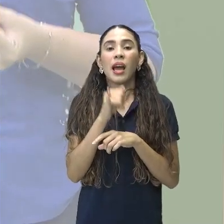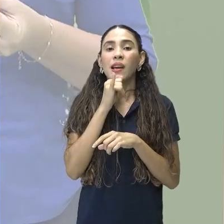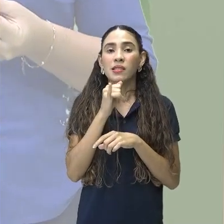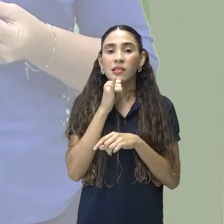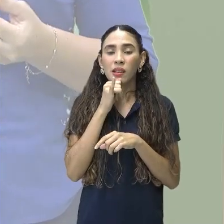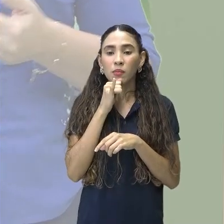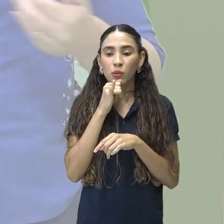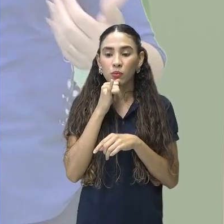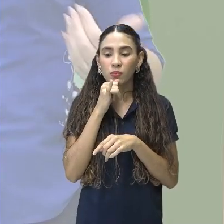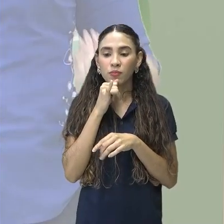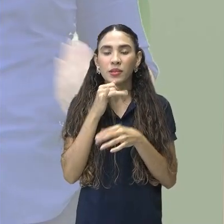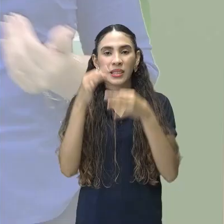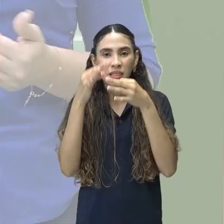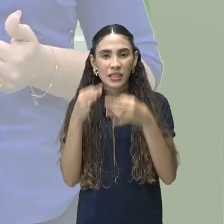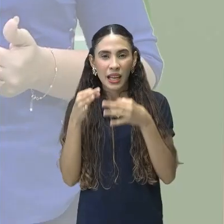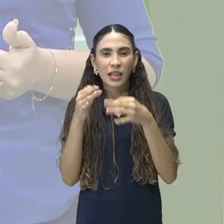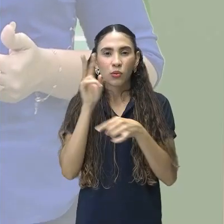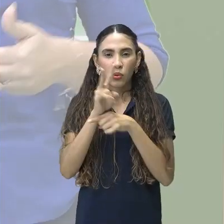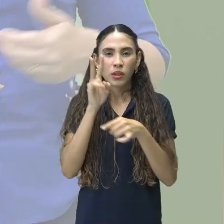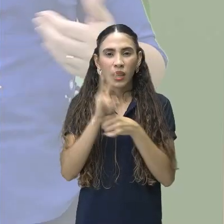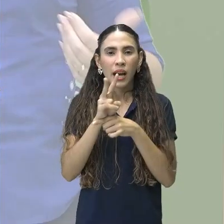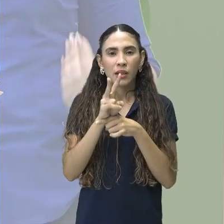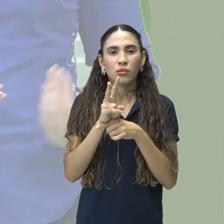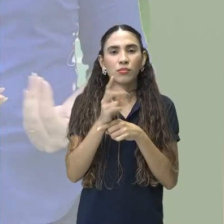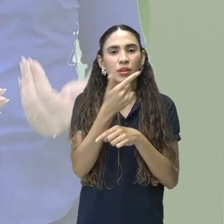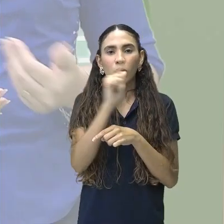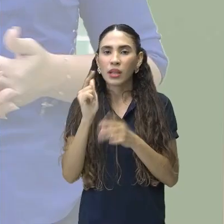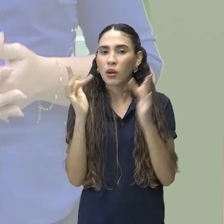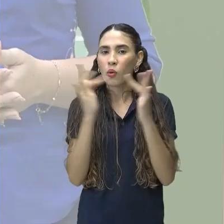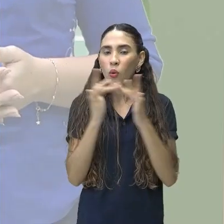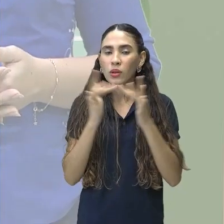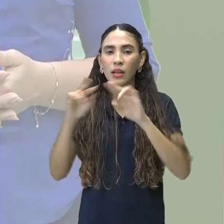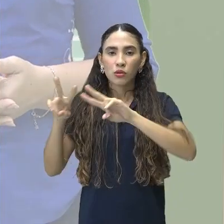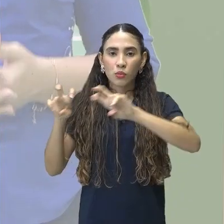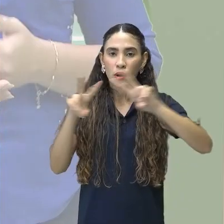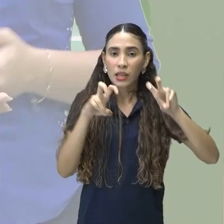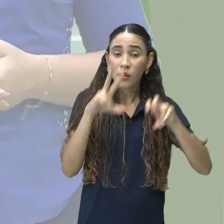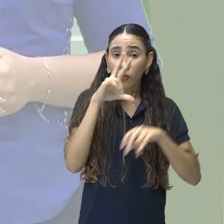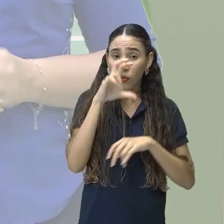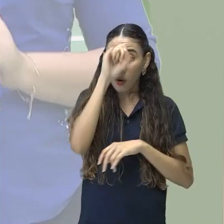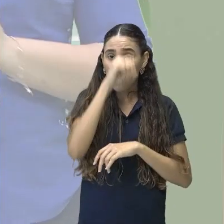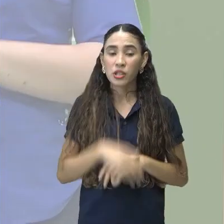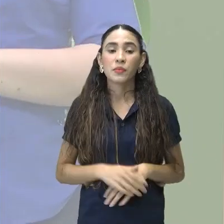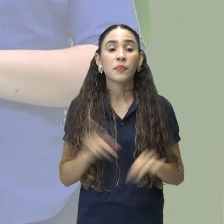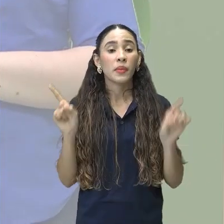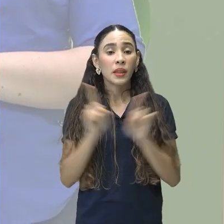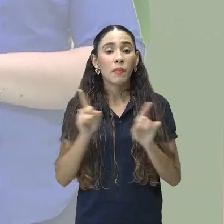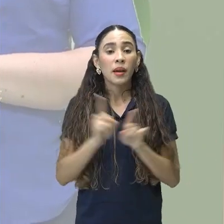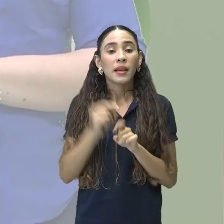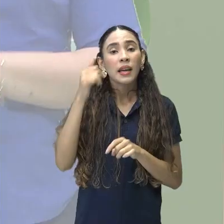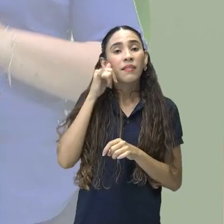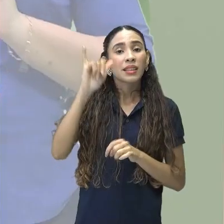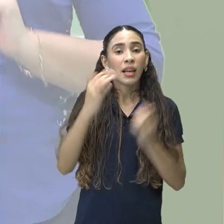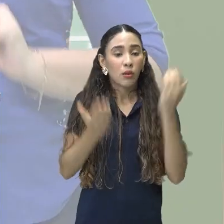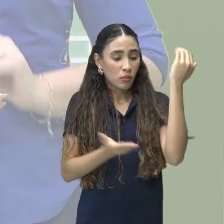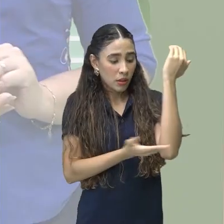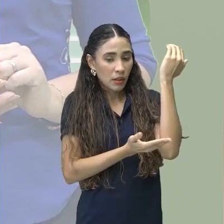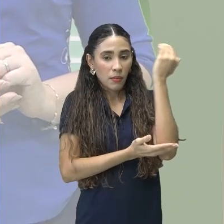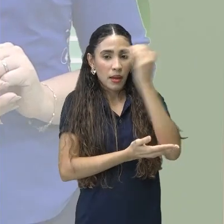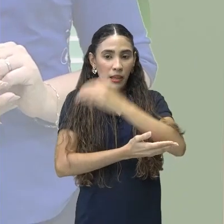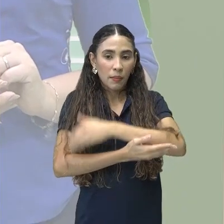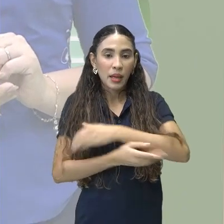seja, longe, né, da poluição, longe da exploração excessiva. Também o combate ao desmatamento e